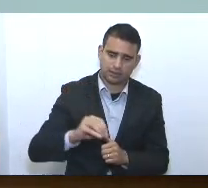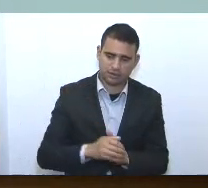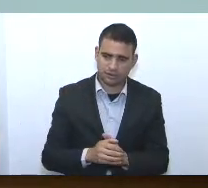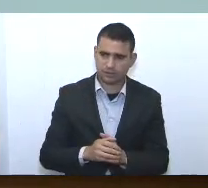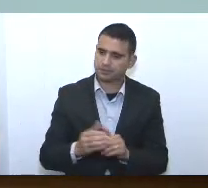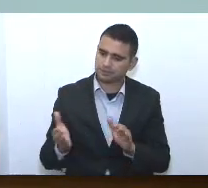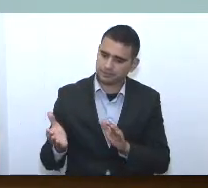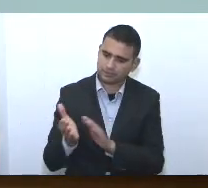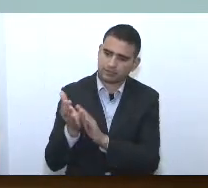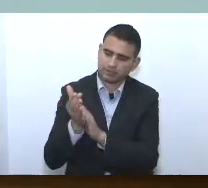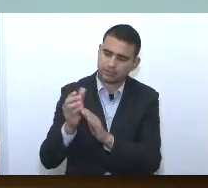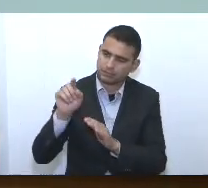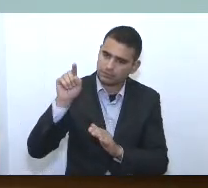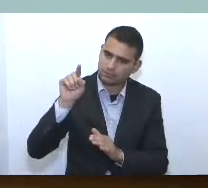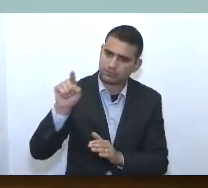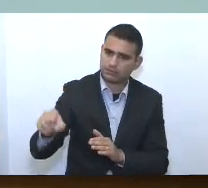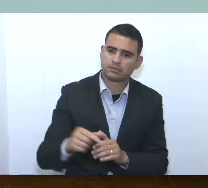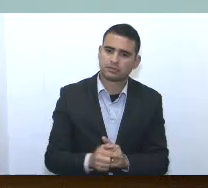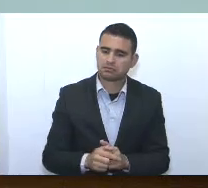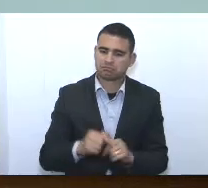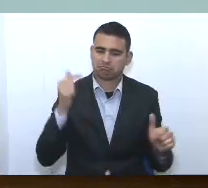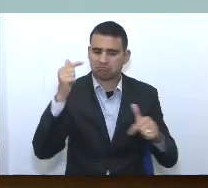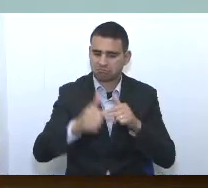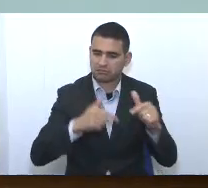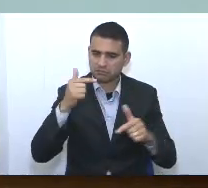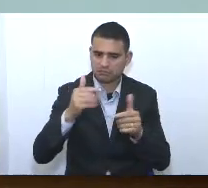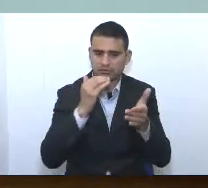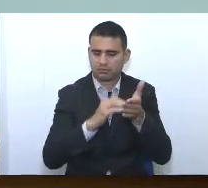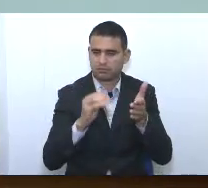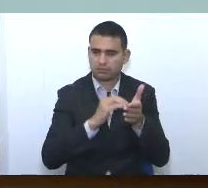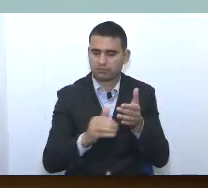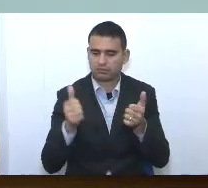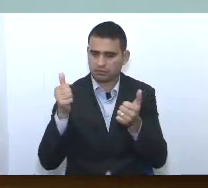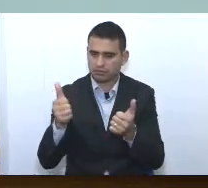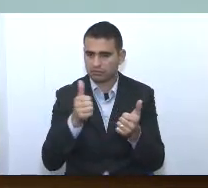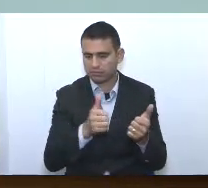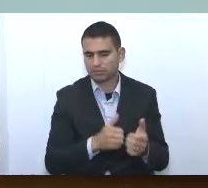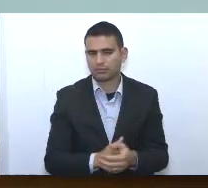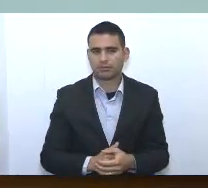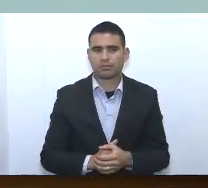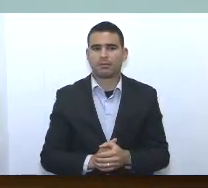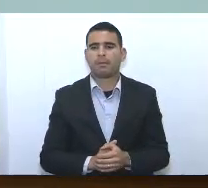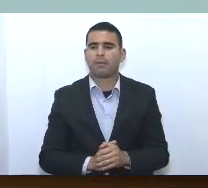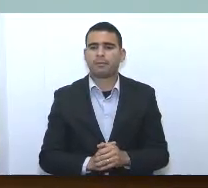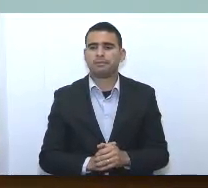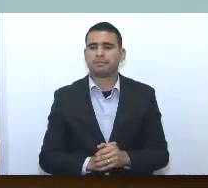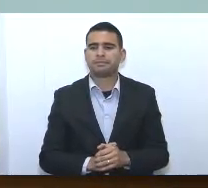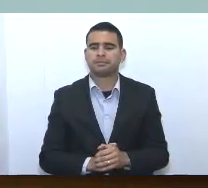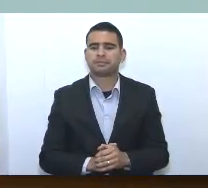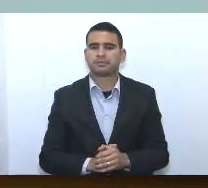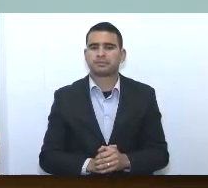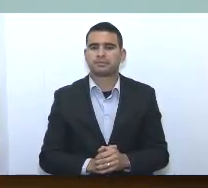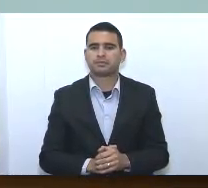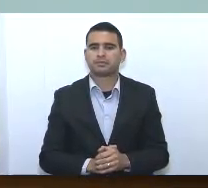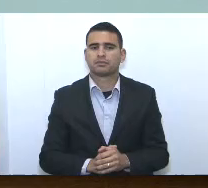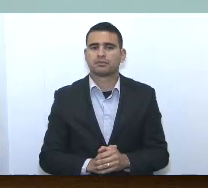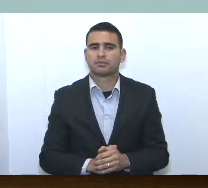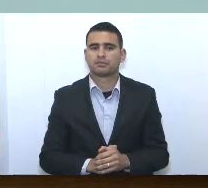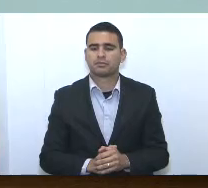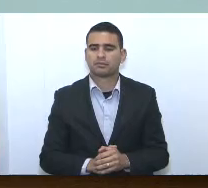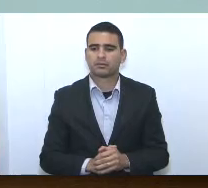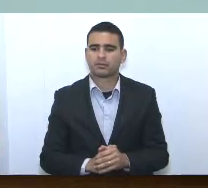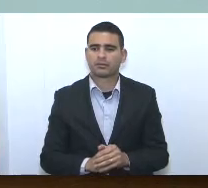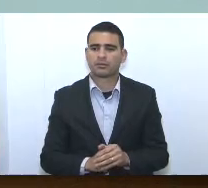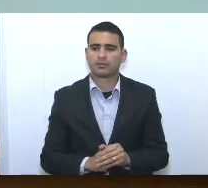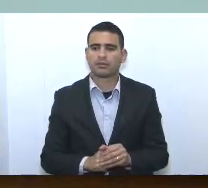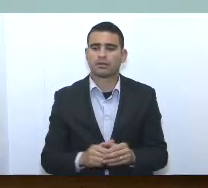do Dr. Severino, aqui representado por uma boa equipe, pelas várias intervenções feitas, principalmente